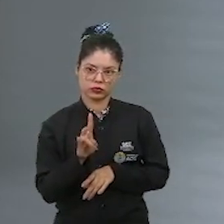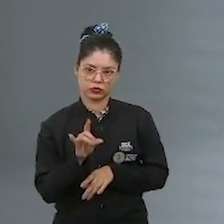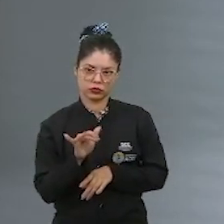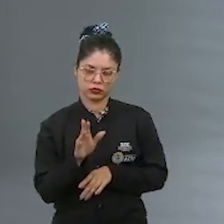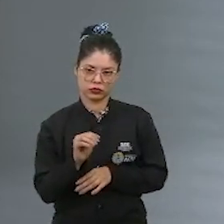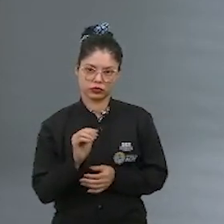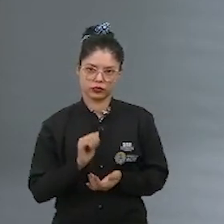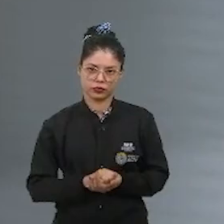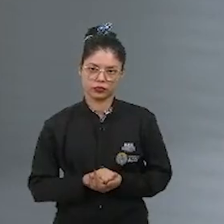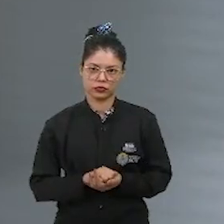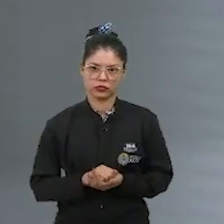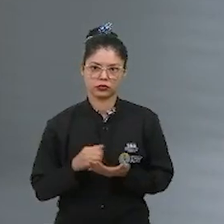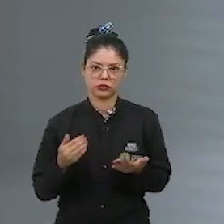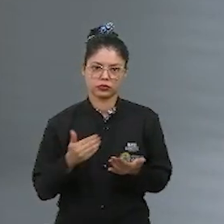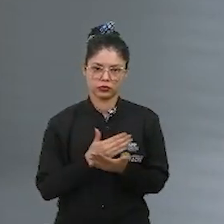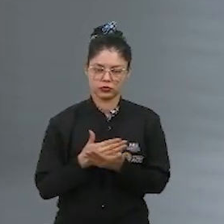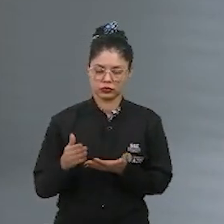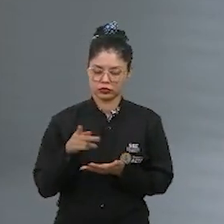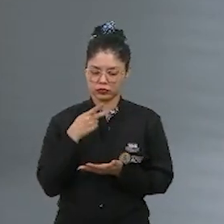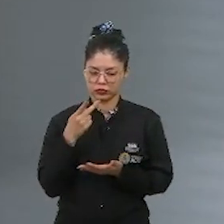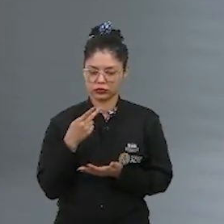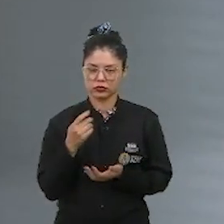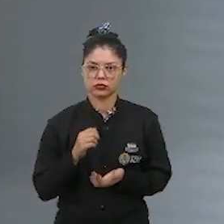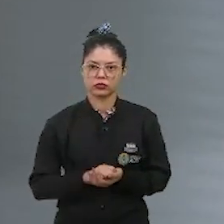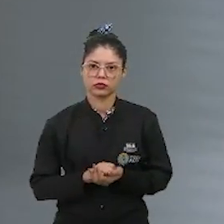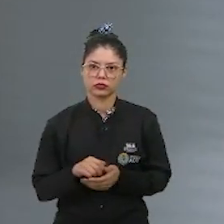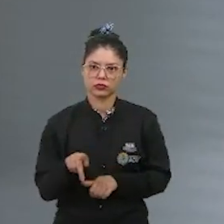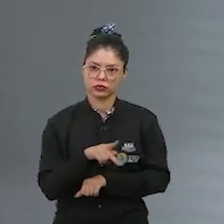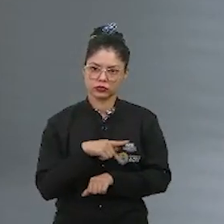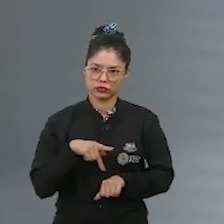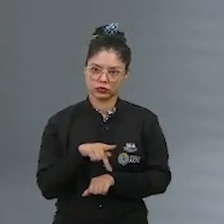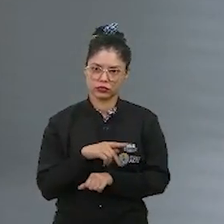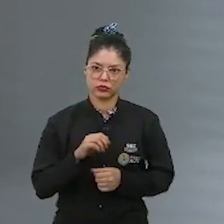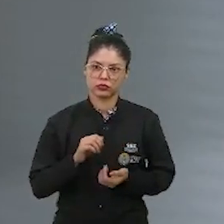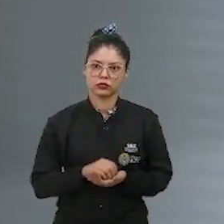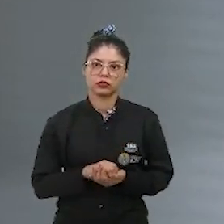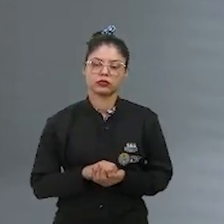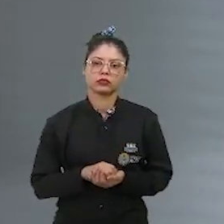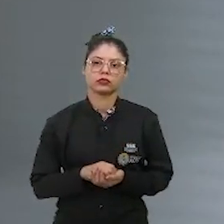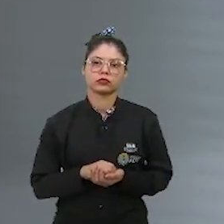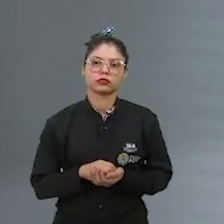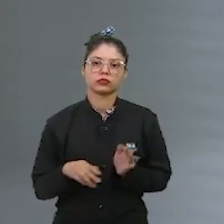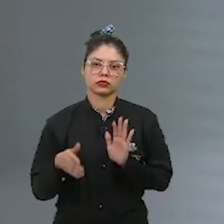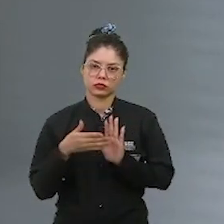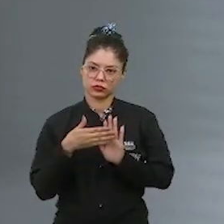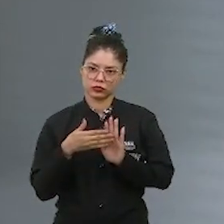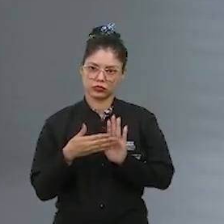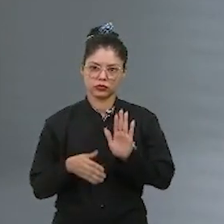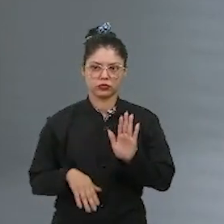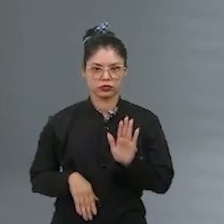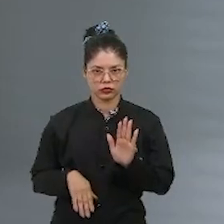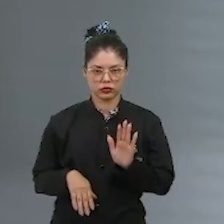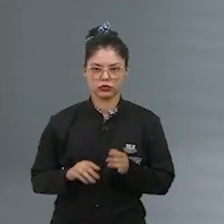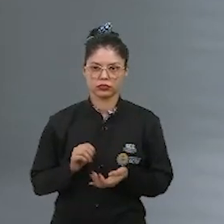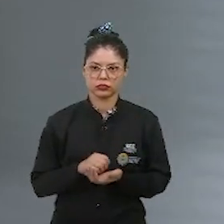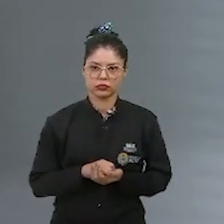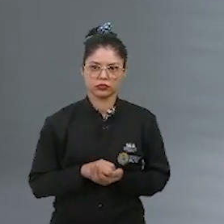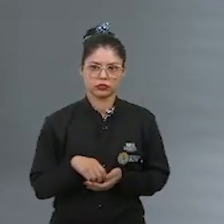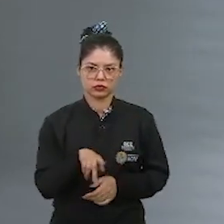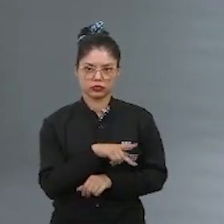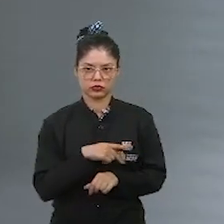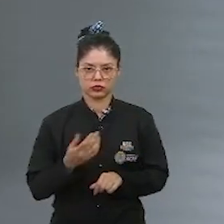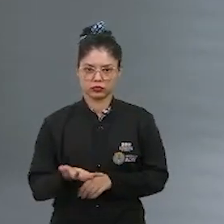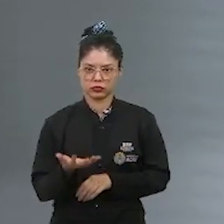exemplo, já que, como eu disse no início dessa aula, o nosso país é um país que se propõe a ser um país